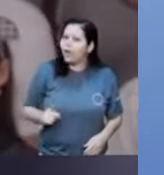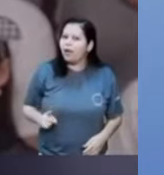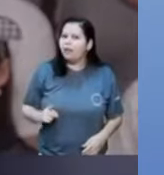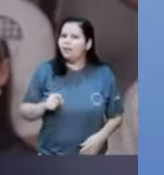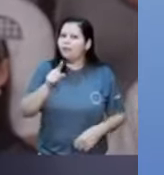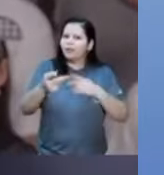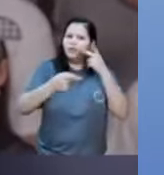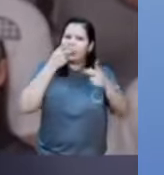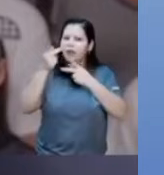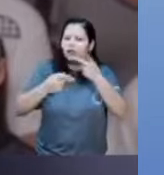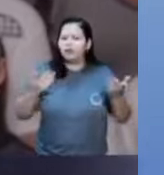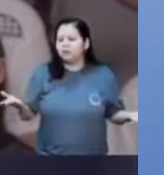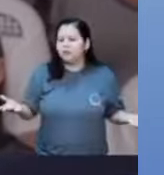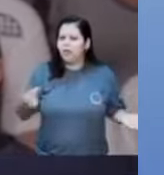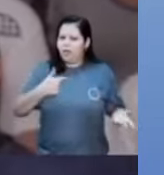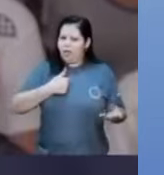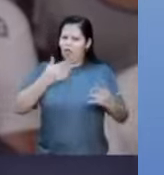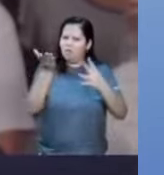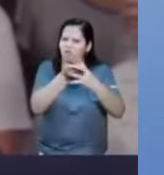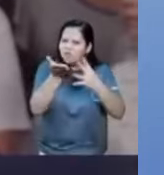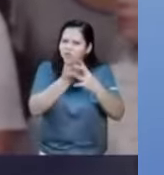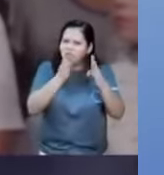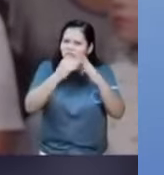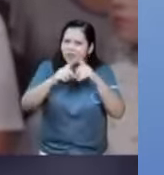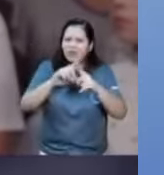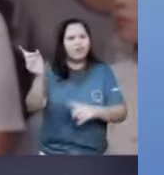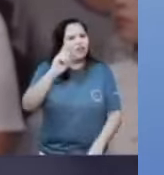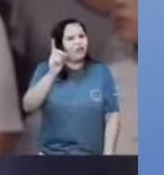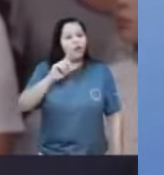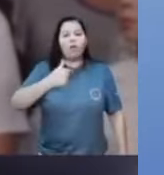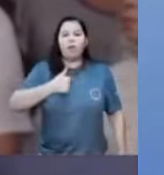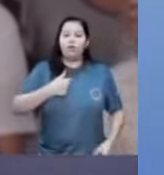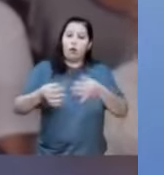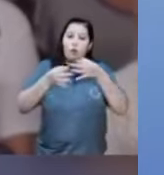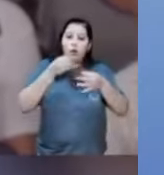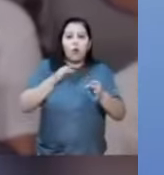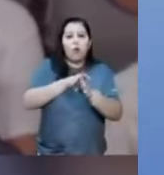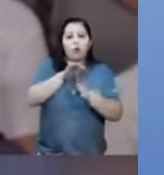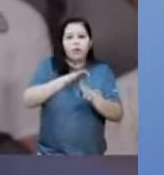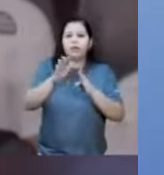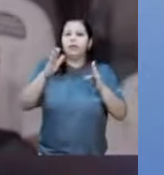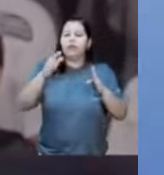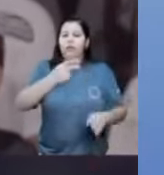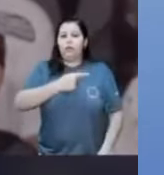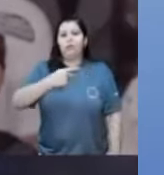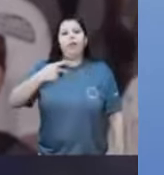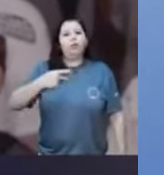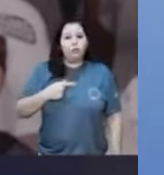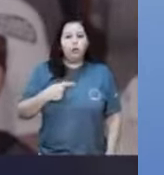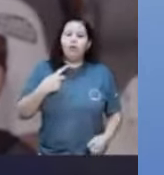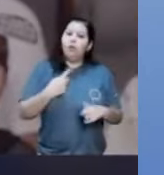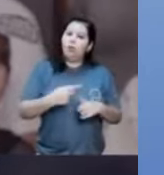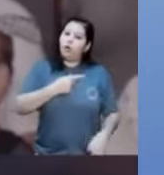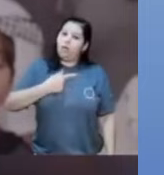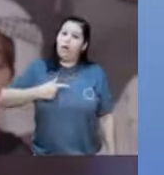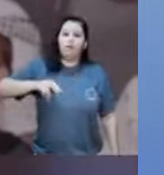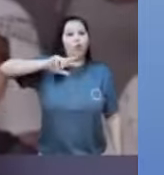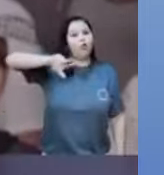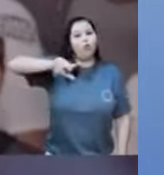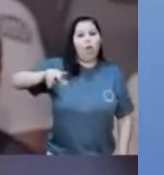falando rapaz eu tô orientando um pastor que tá numa organização que pastor não é presidente é um